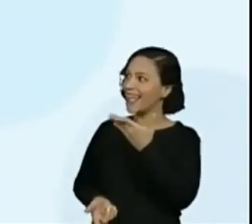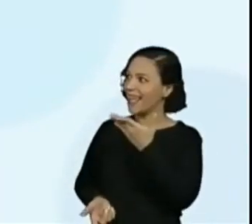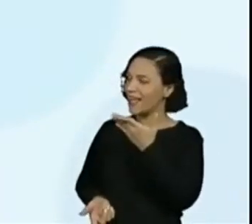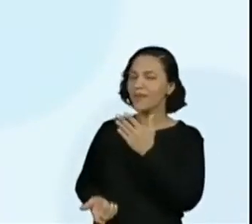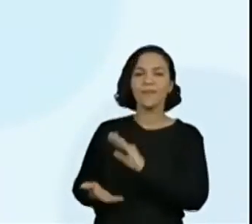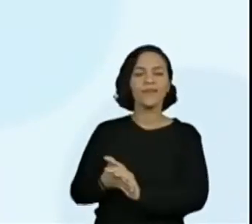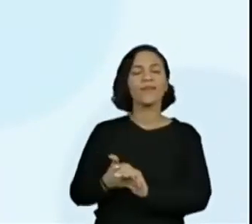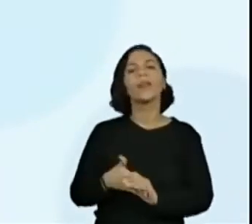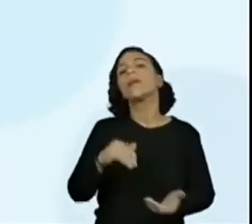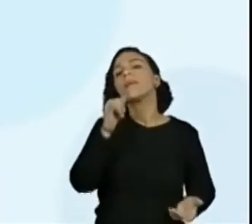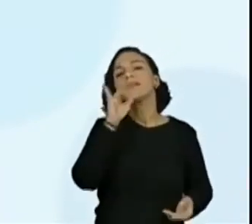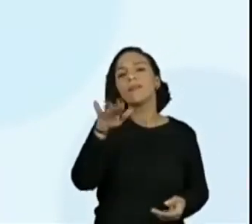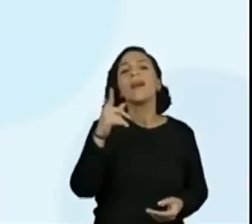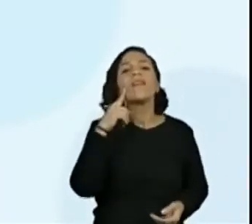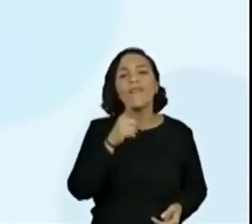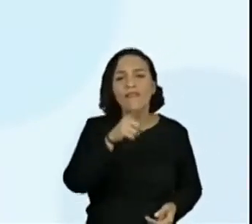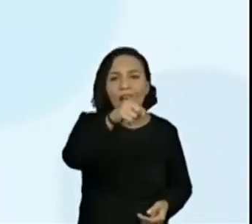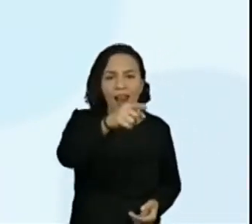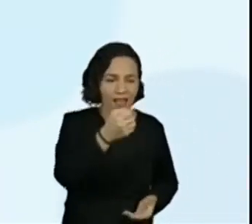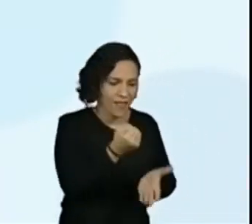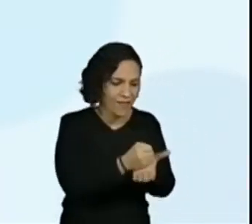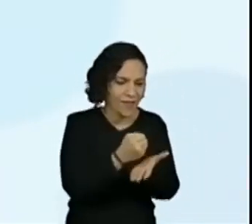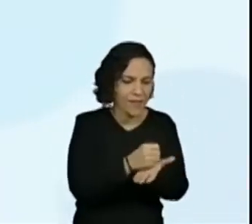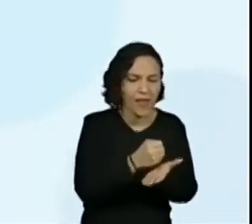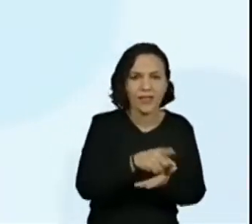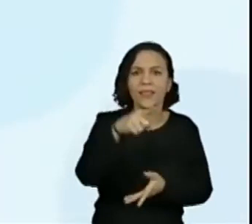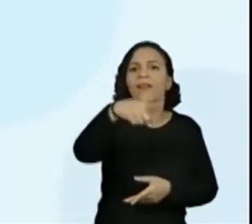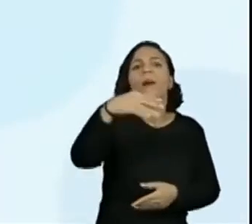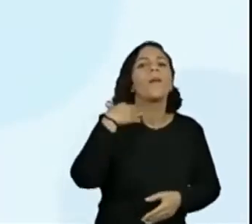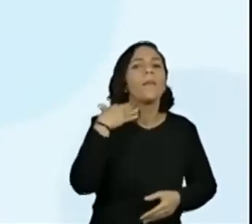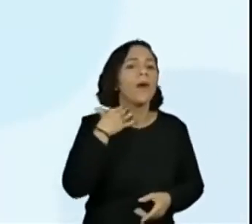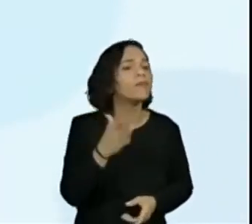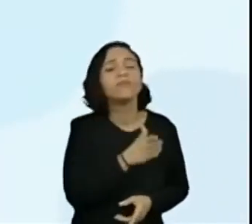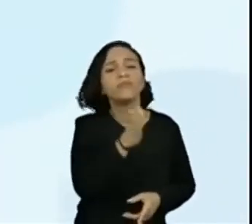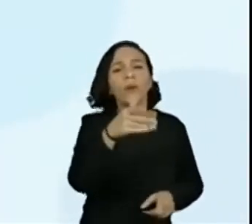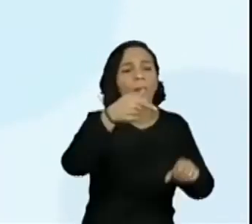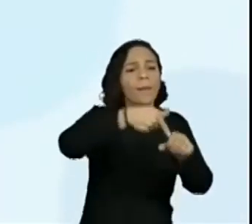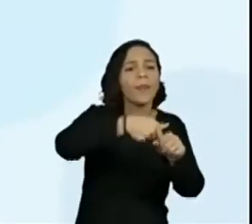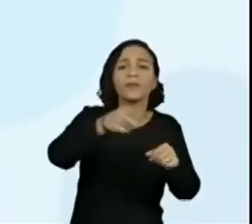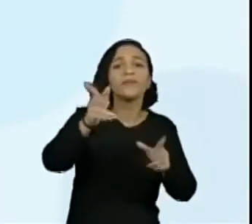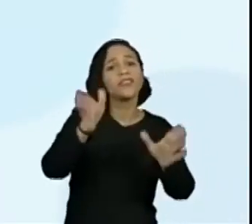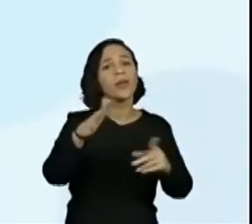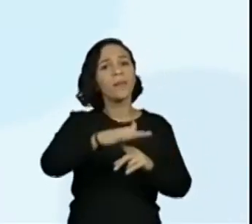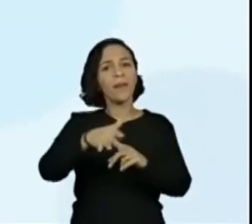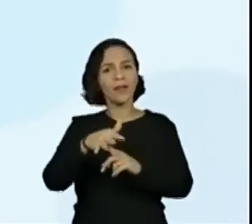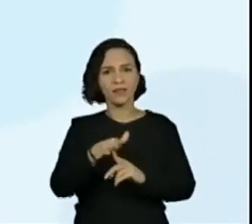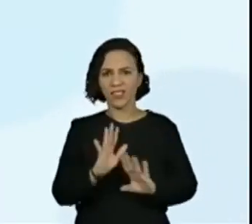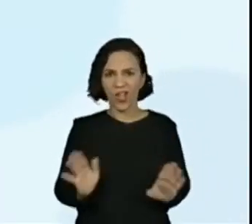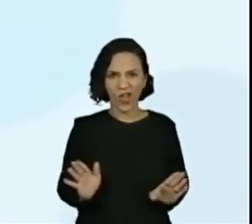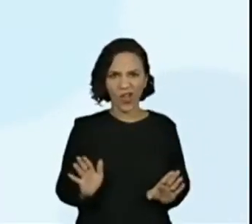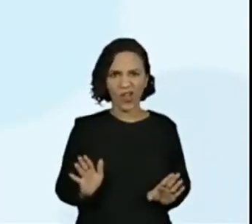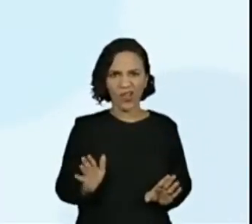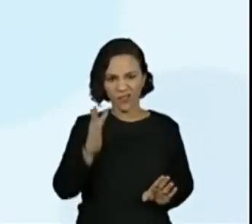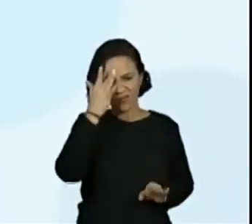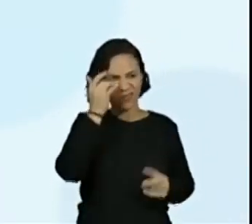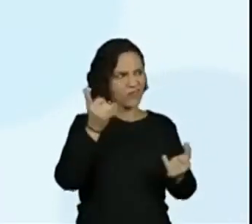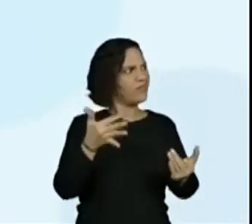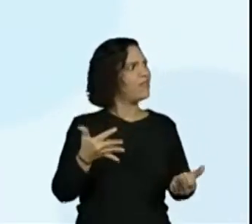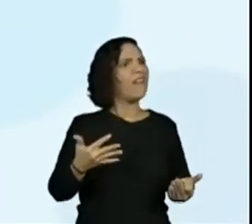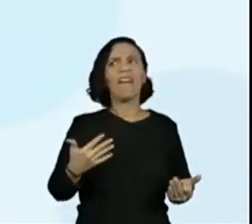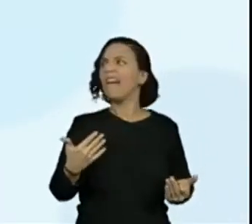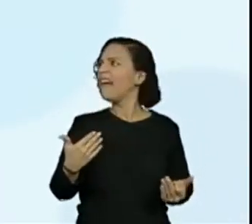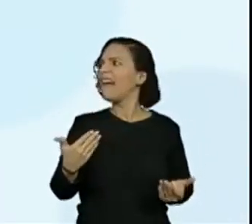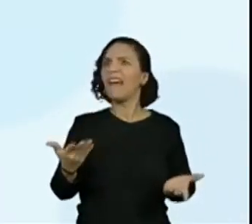para falar assim, ó... Chega na farmácia, chega na padaria, chega no banco, pega o posto, você já vai estar na praça. Já pensou que explicação é essa para